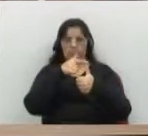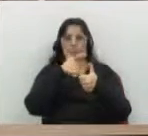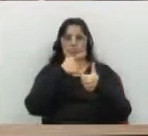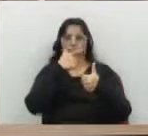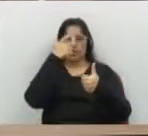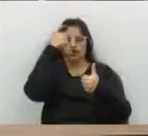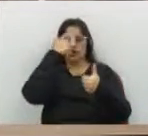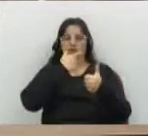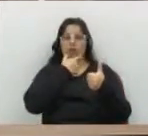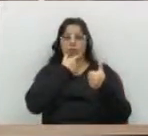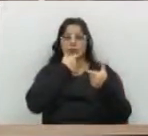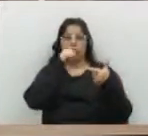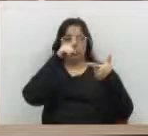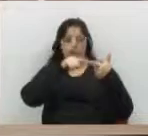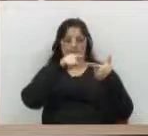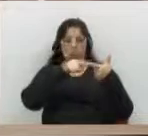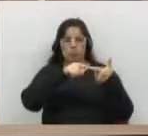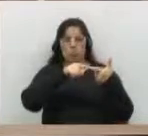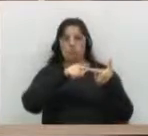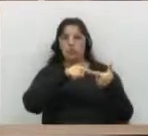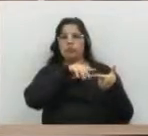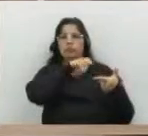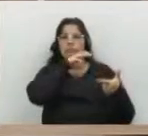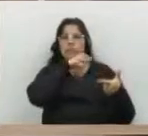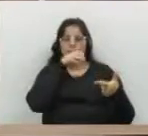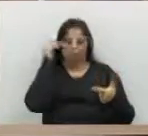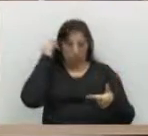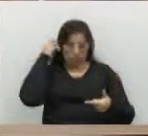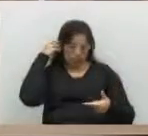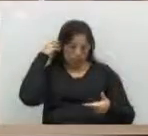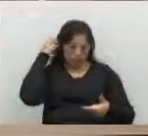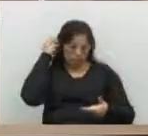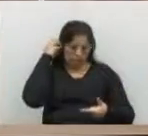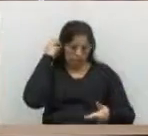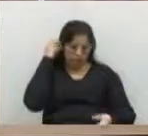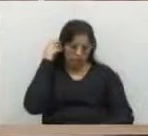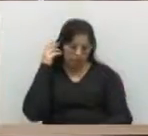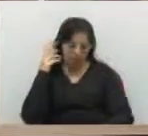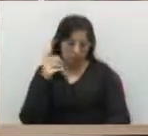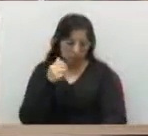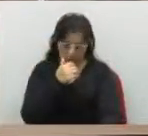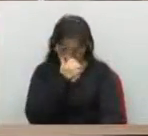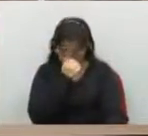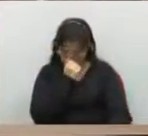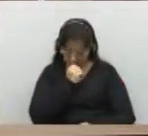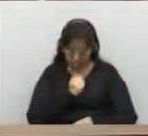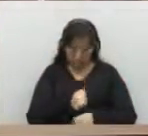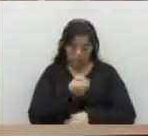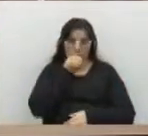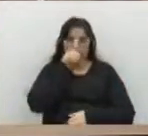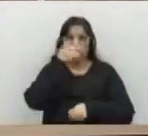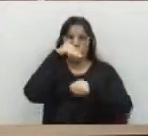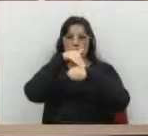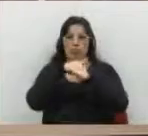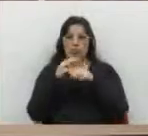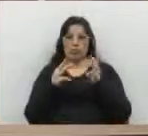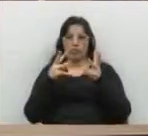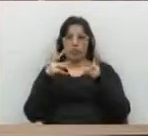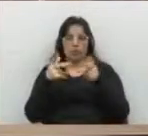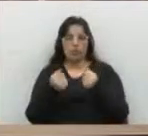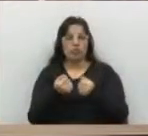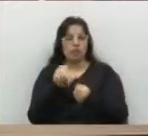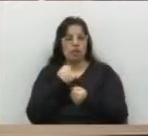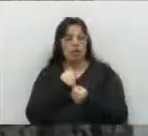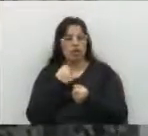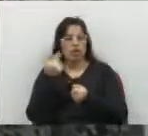Henrique. Boa noite a todos que nos ouvem, que estão aqui presentes. Eu gostaria de abrir um